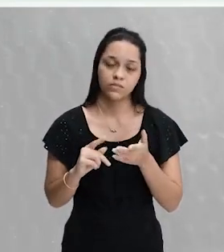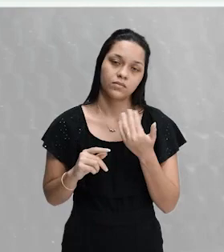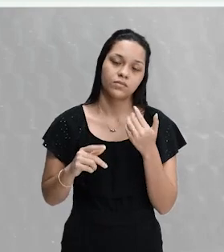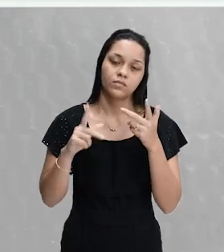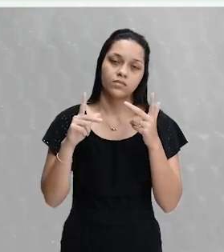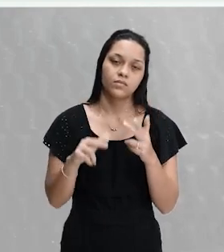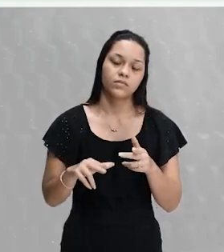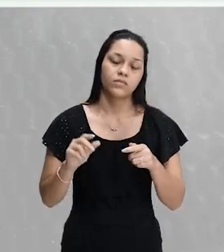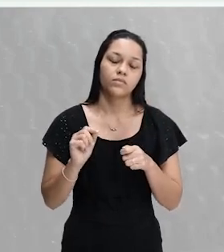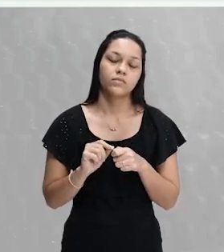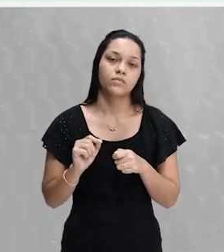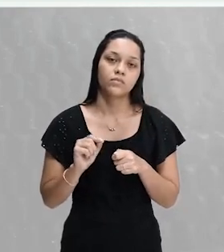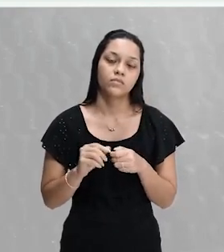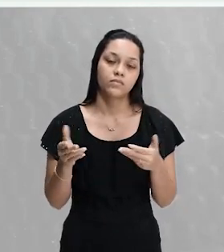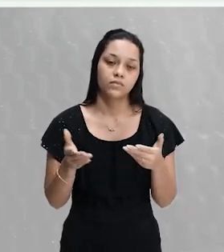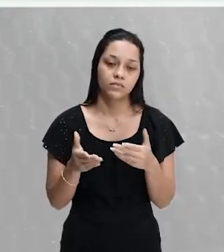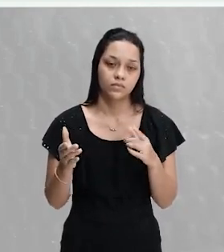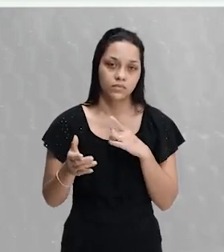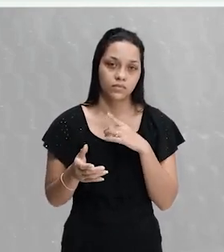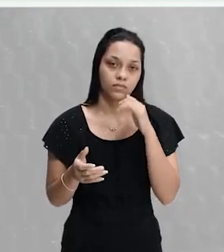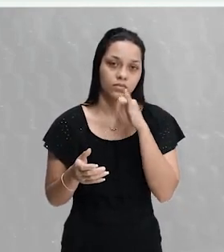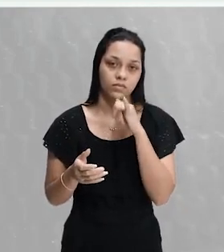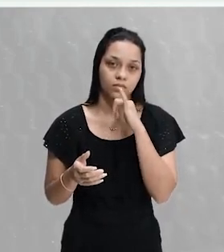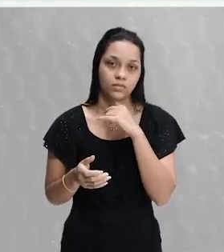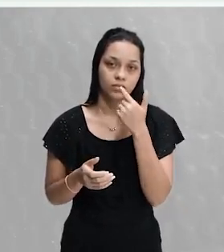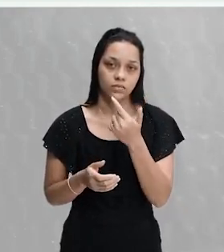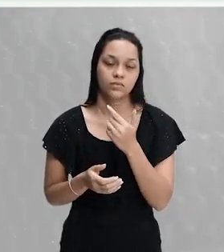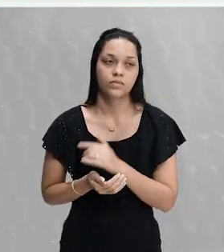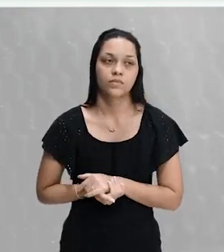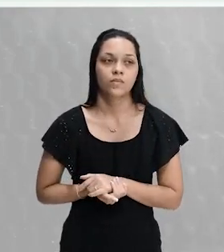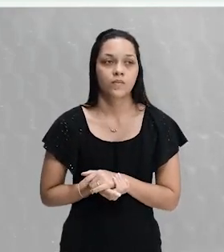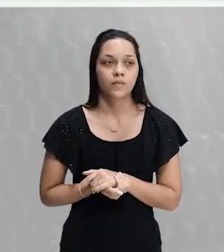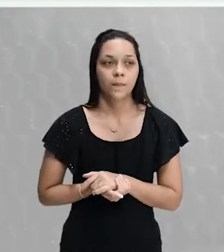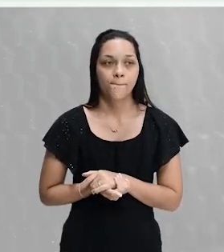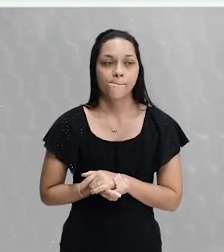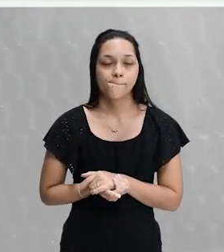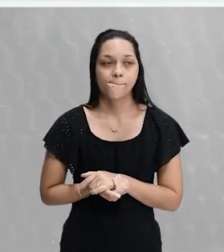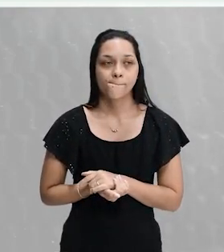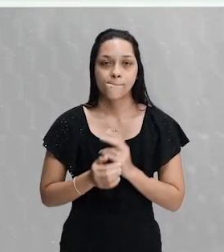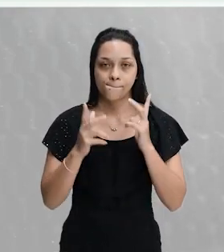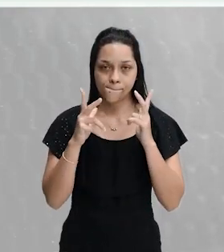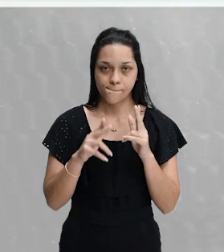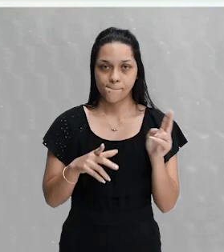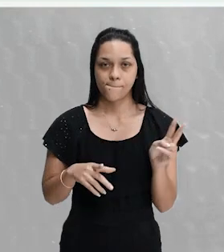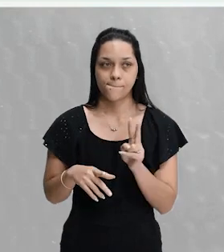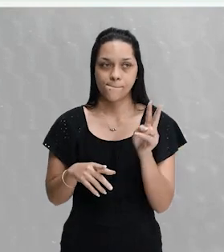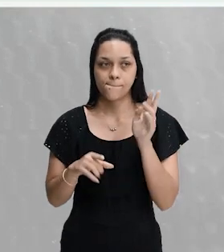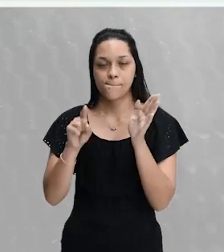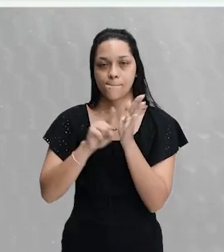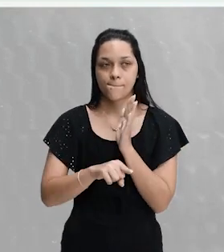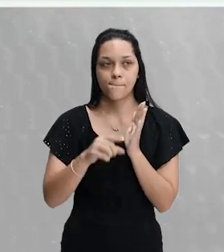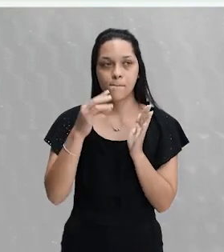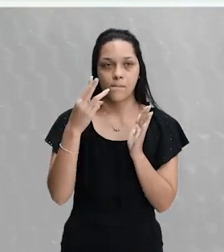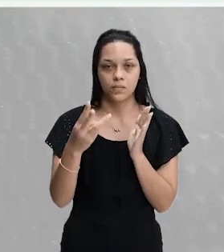a mesma coisa agora nesse exemplo 2 aqui. Ó. Então, vou atribuir aqui os mesmos valores, menos 3,